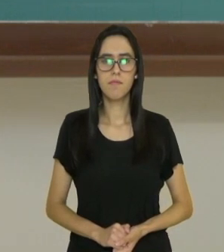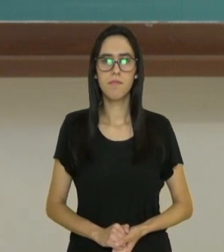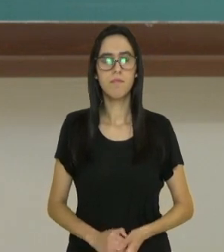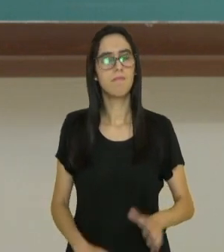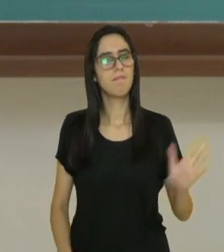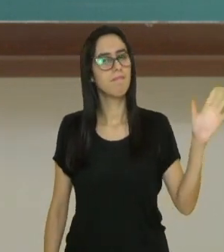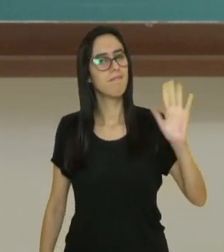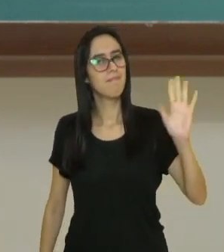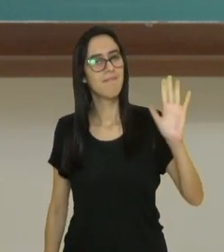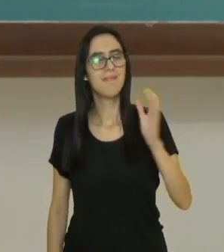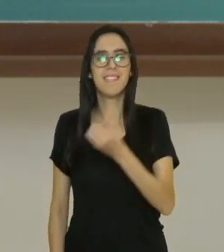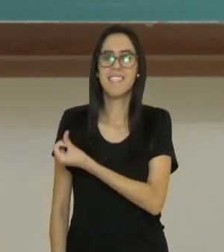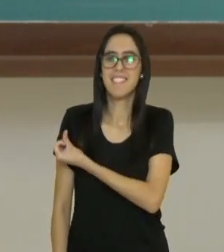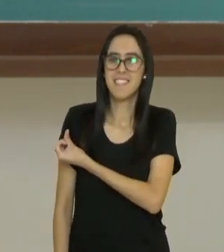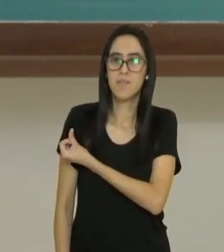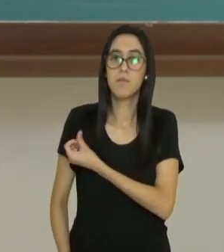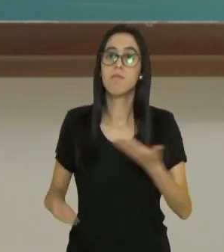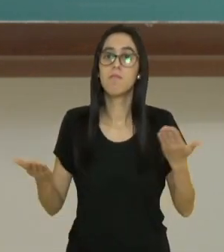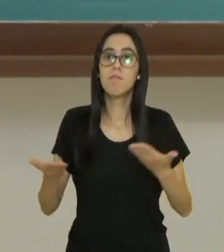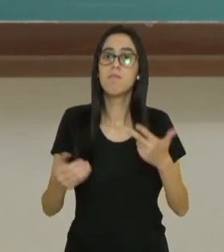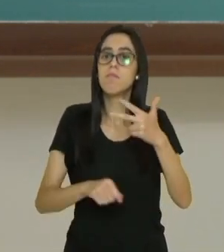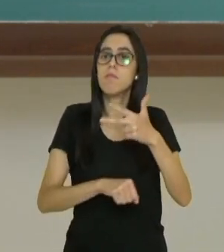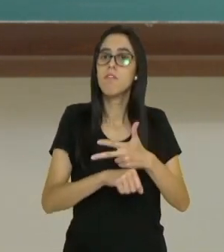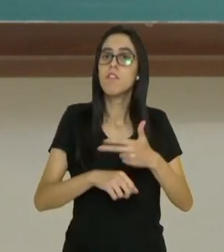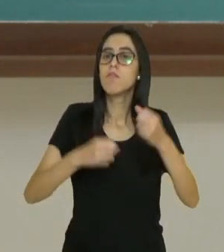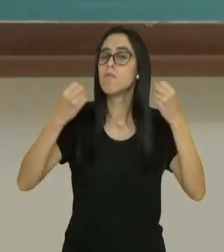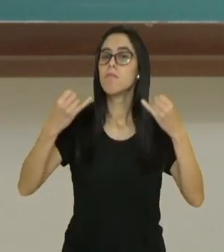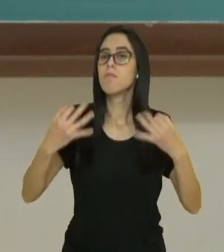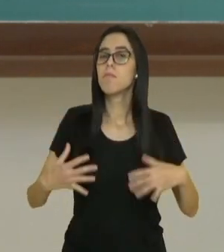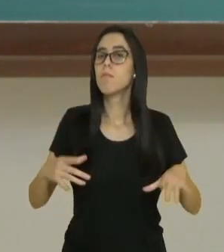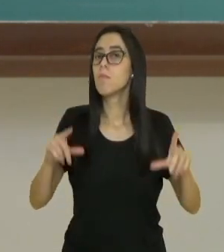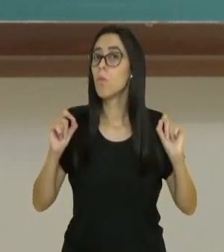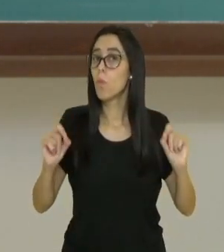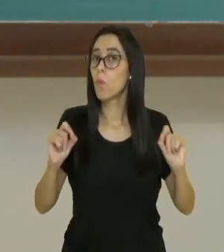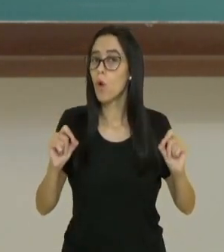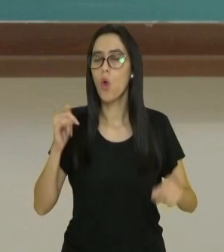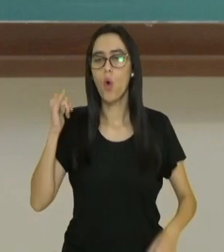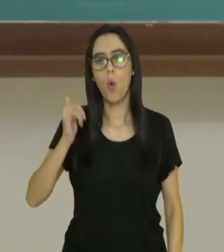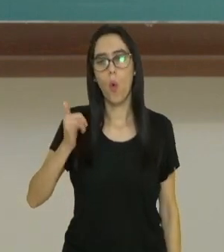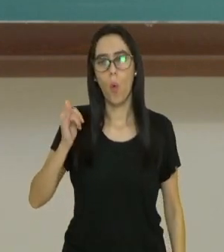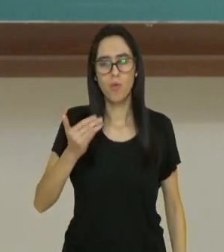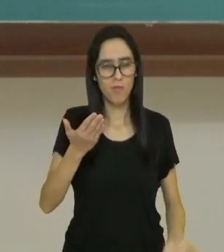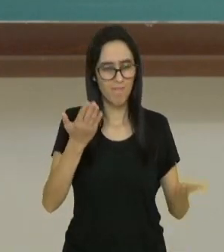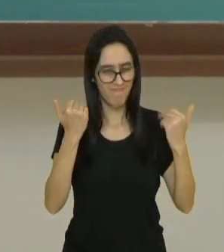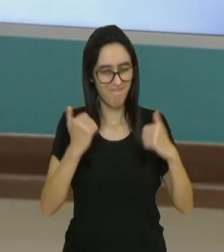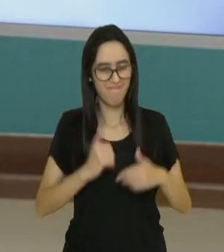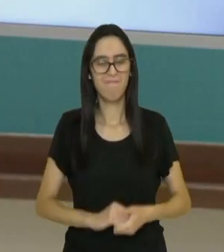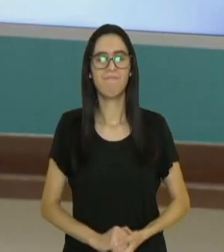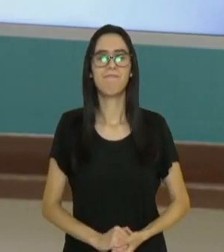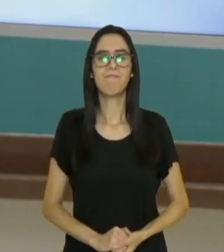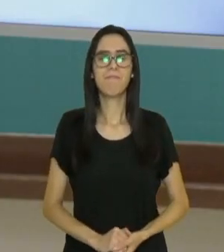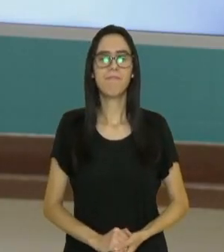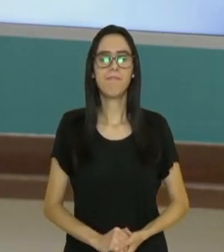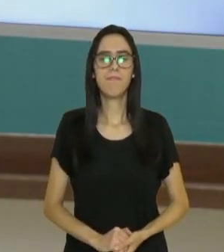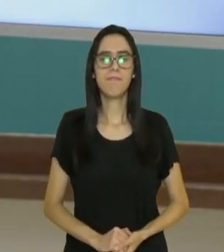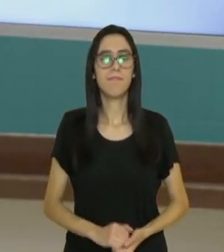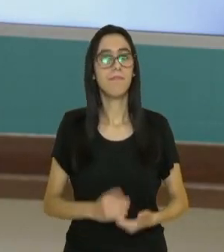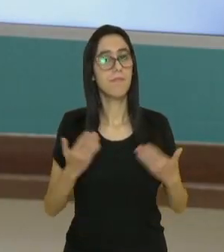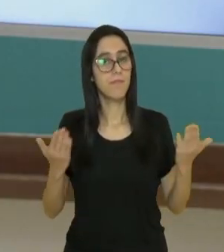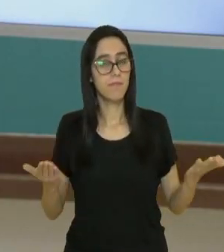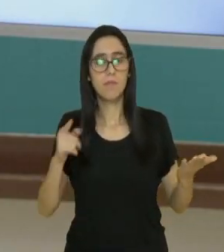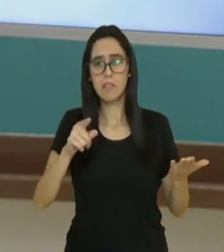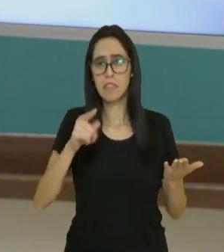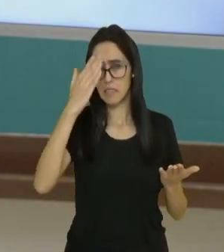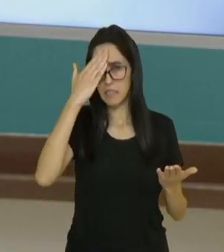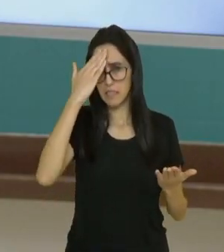Olá, estudantes do sexto ano. Neste vídeo vamos falar sobre conto. Acompanhem comigo. Bom, você lembra o que é